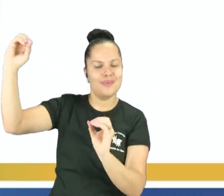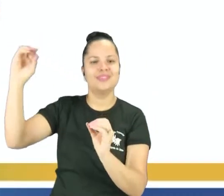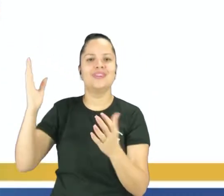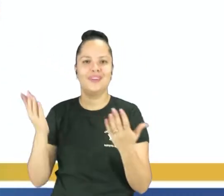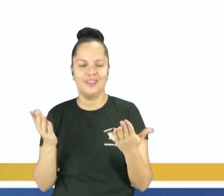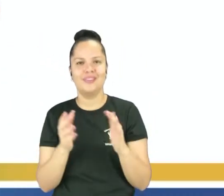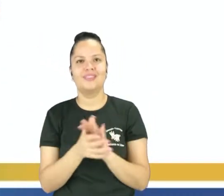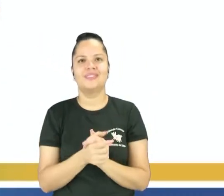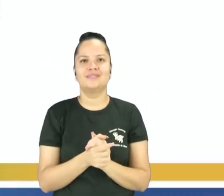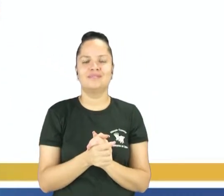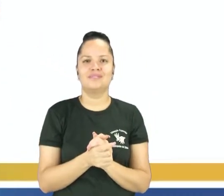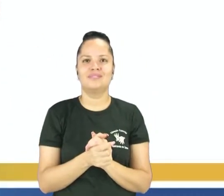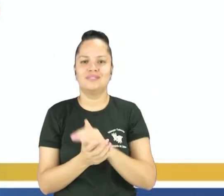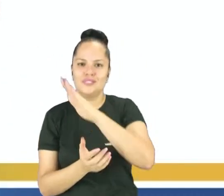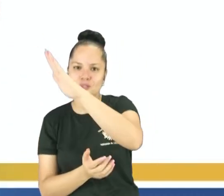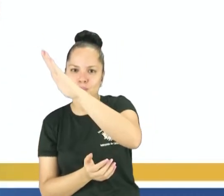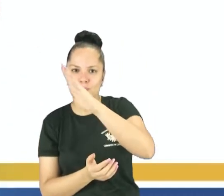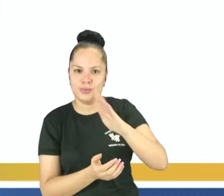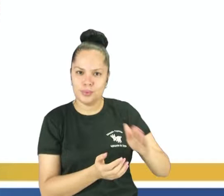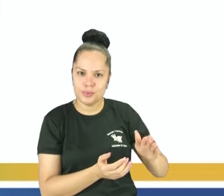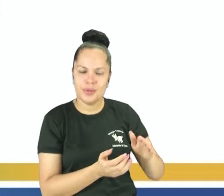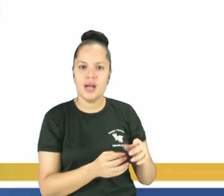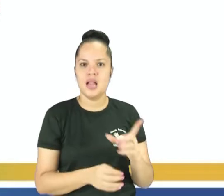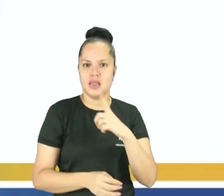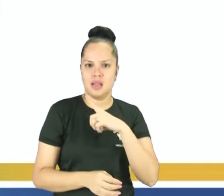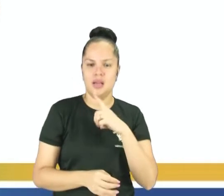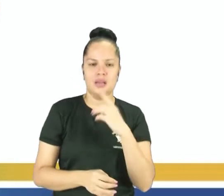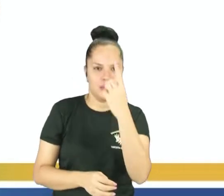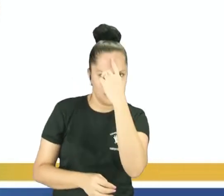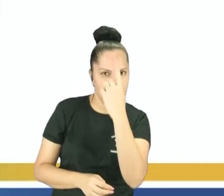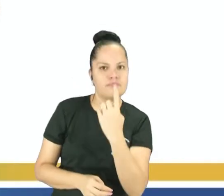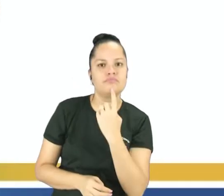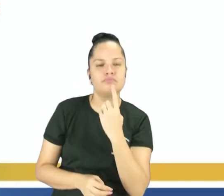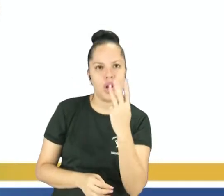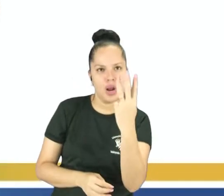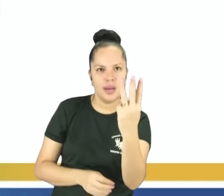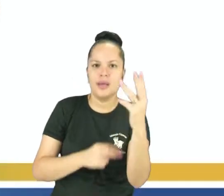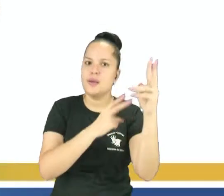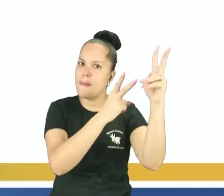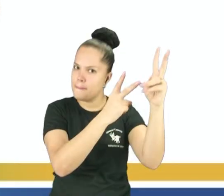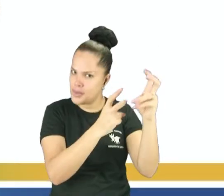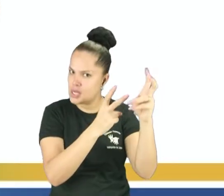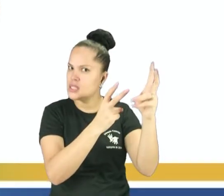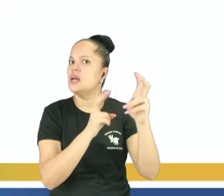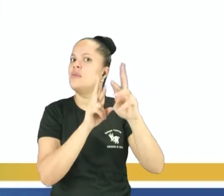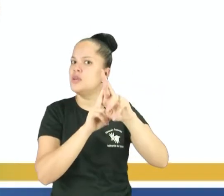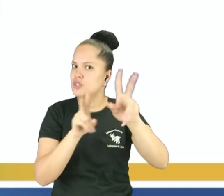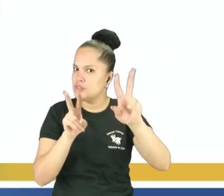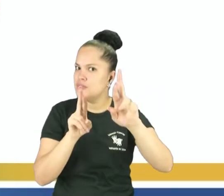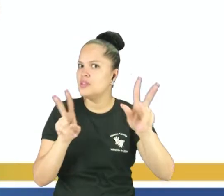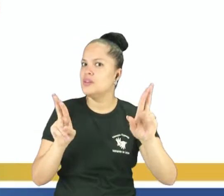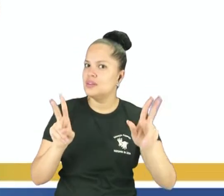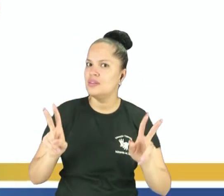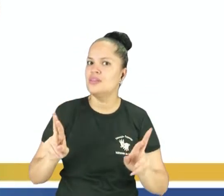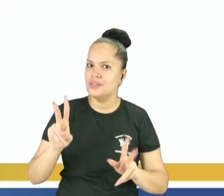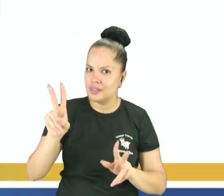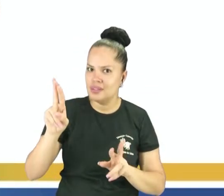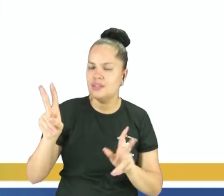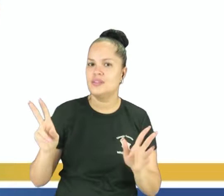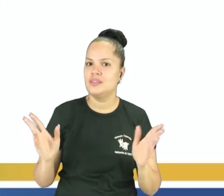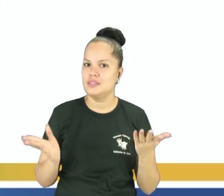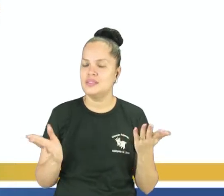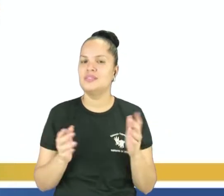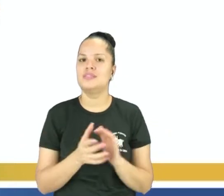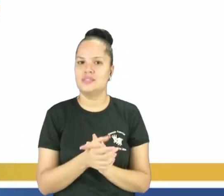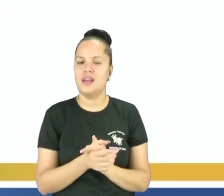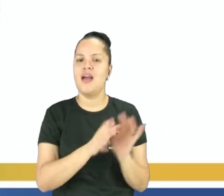direção diagonal. Então perceba que nessas três imagens nós temos elementos diferentes, nós temos